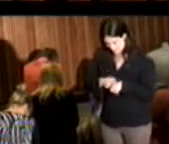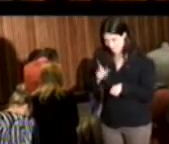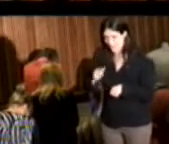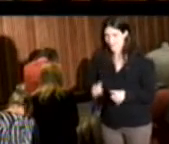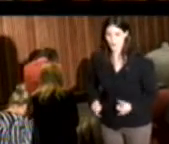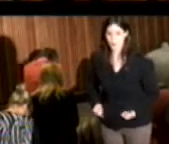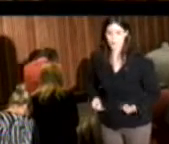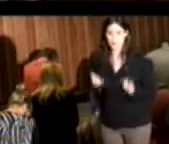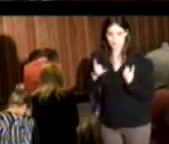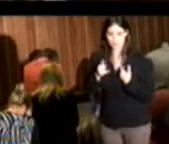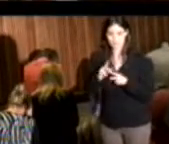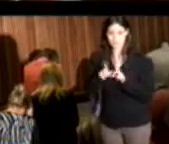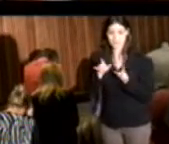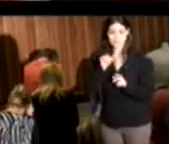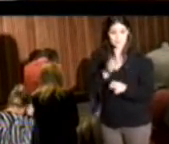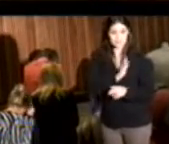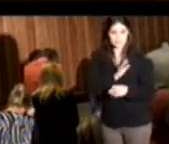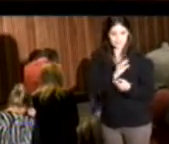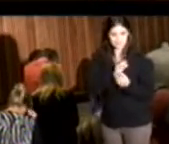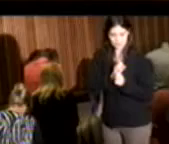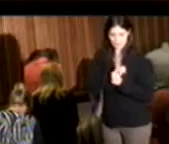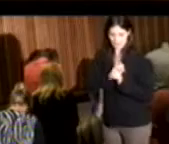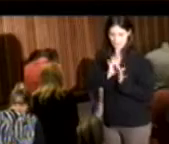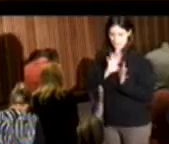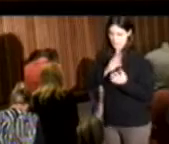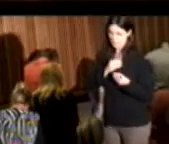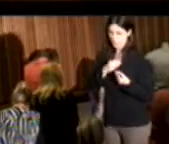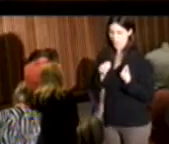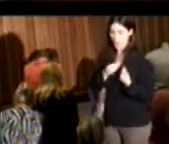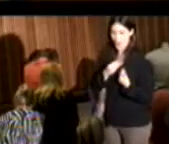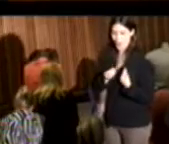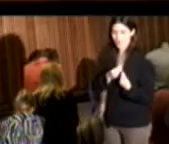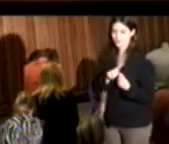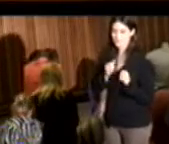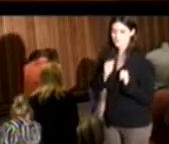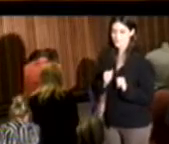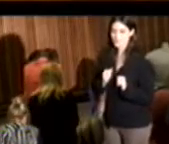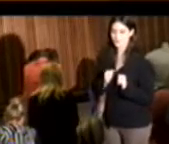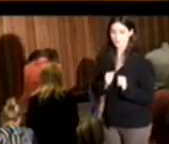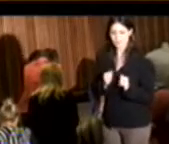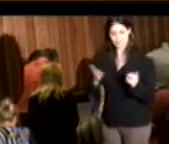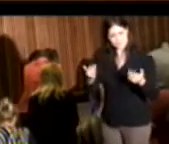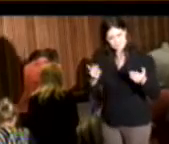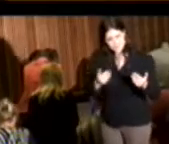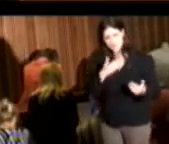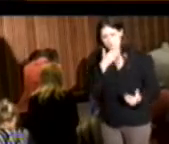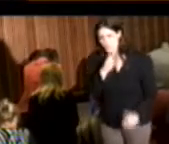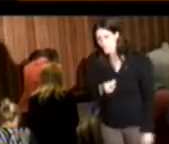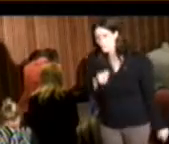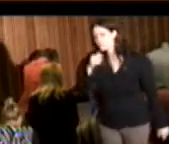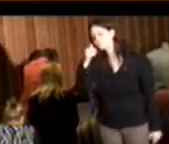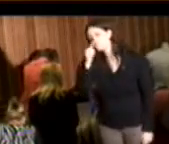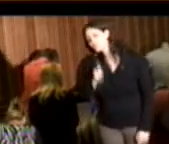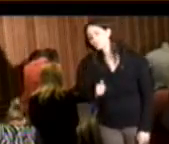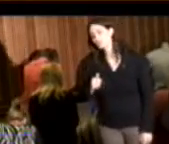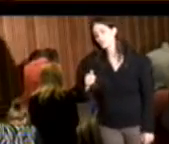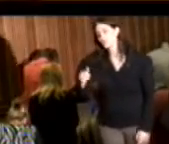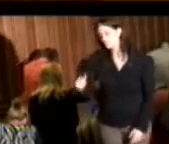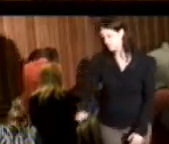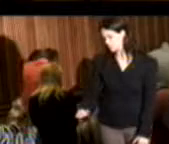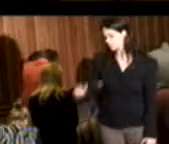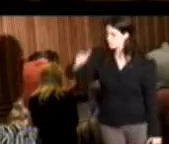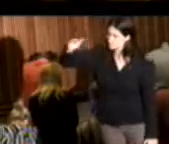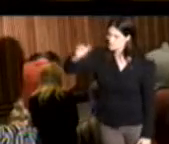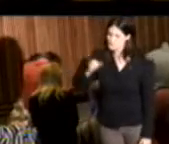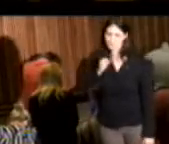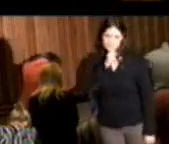pode trabalhar na nossa vida. Então, se você está ouvindo a voz do Espírito, vem para cá, menino, vem para cá, menina, vem para cá, homem, vem para cá,